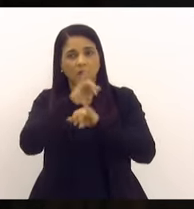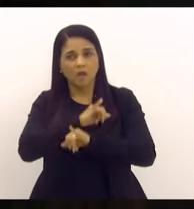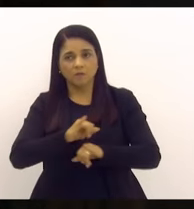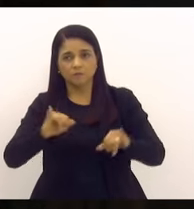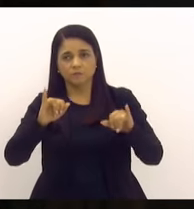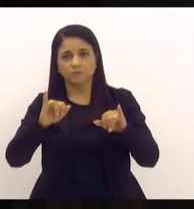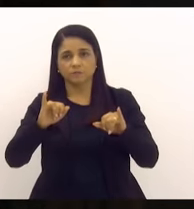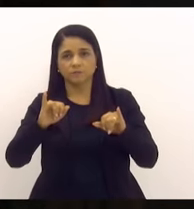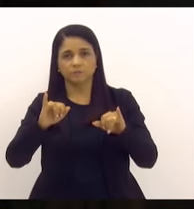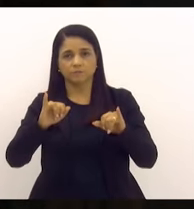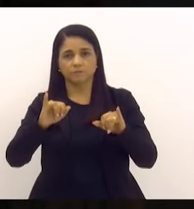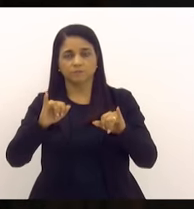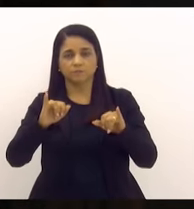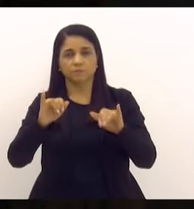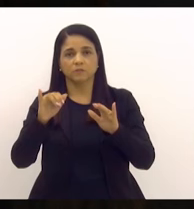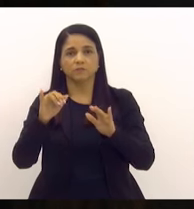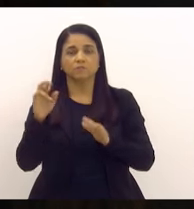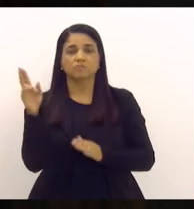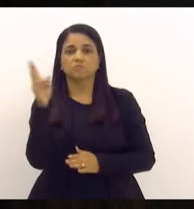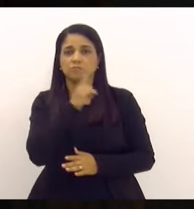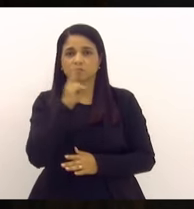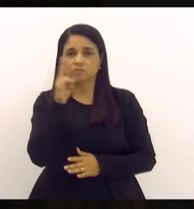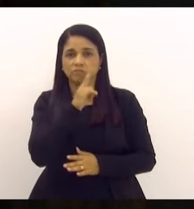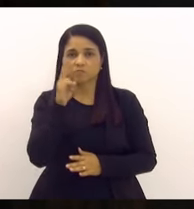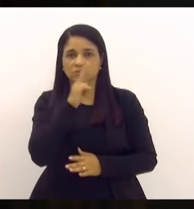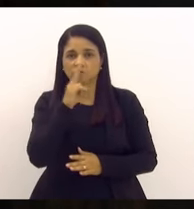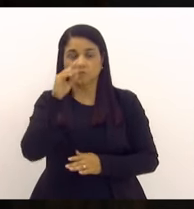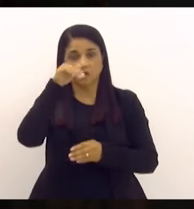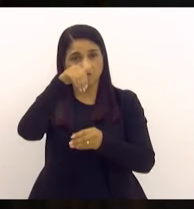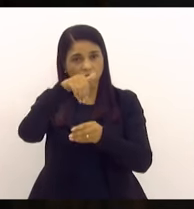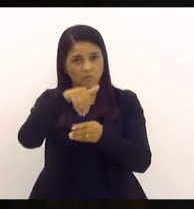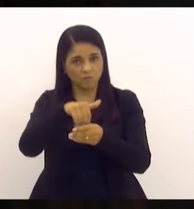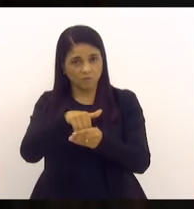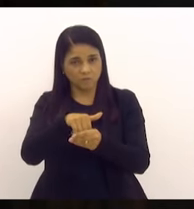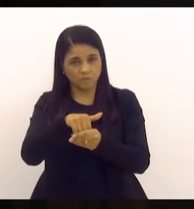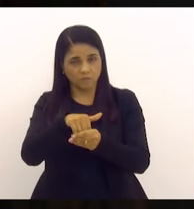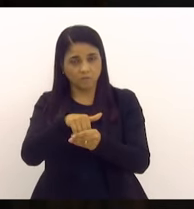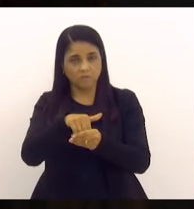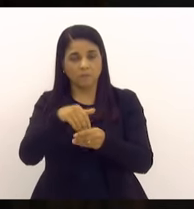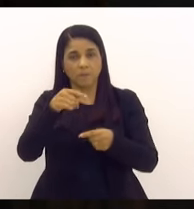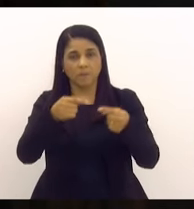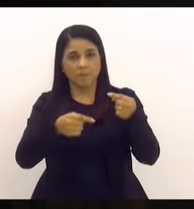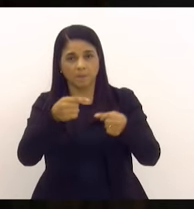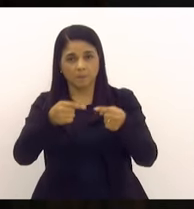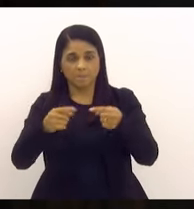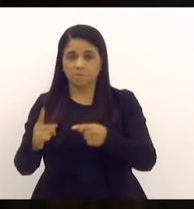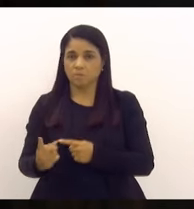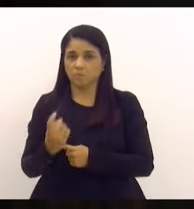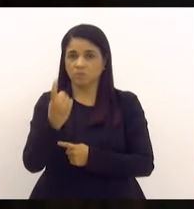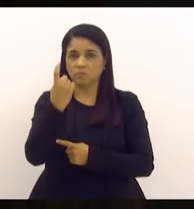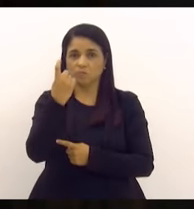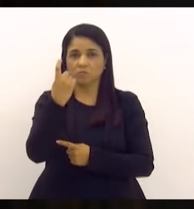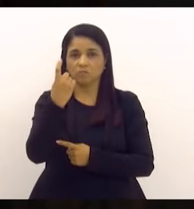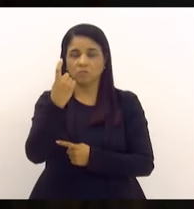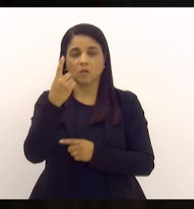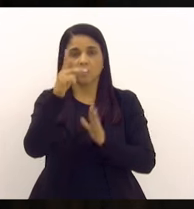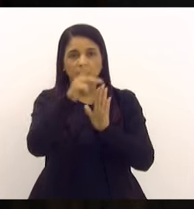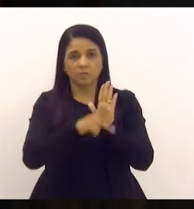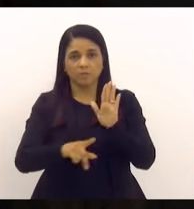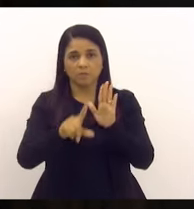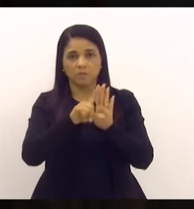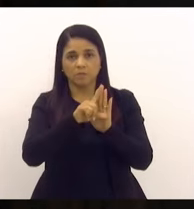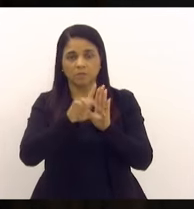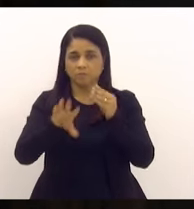Anuncio, em regime de urgência, em votação, em discussão única, projeto de